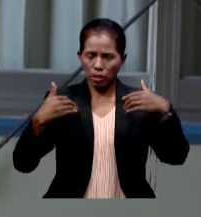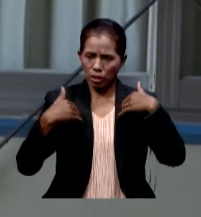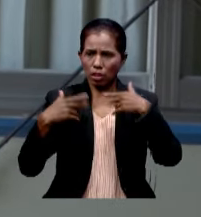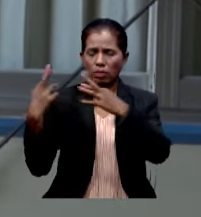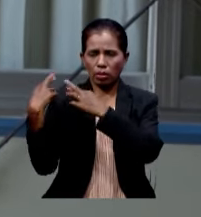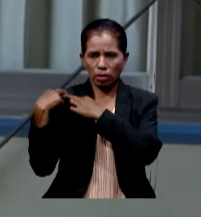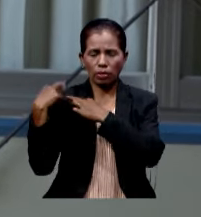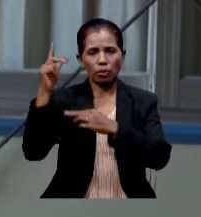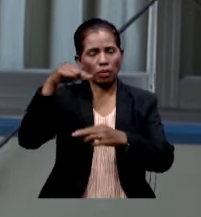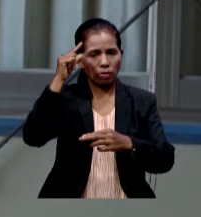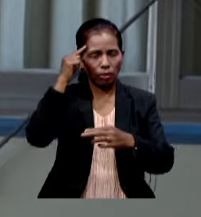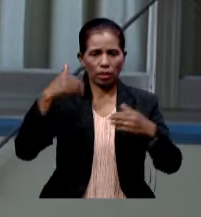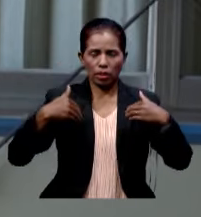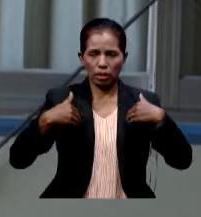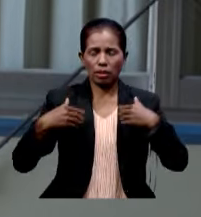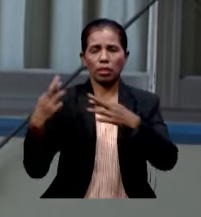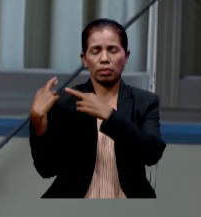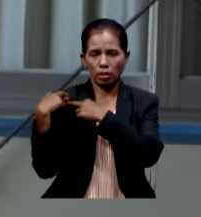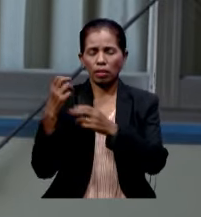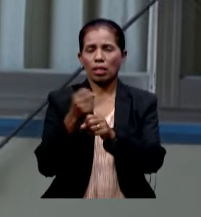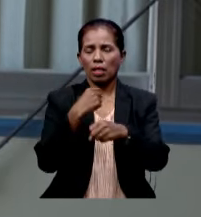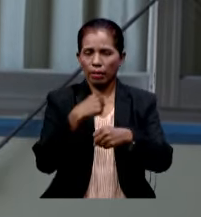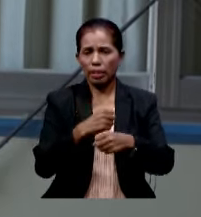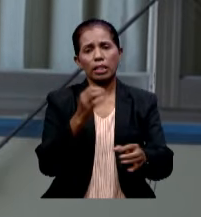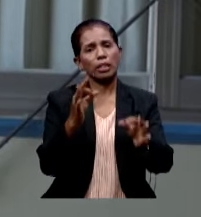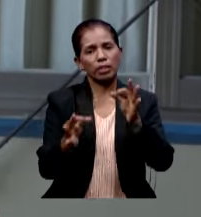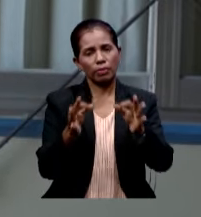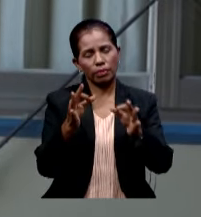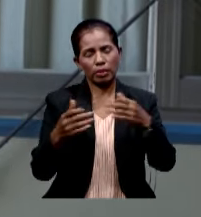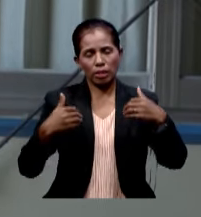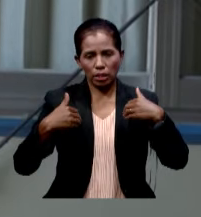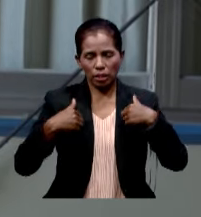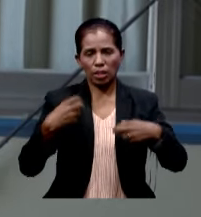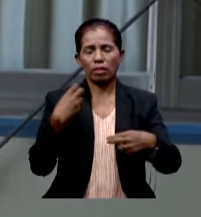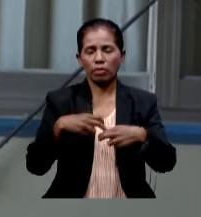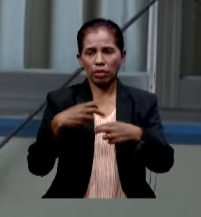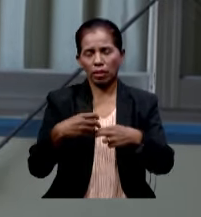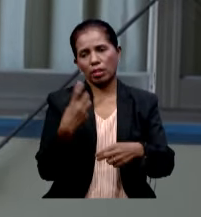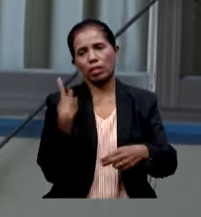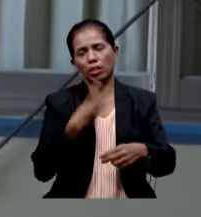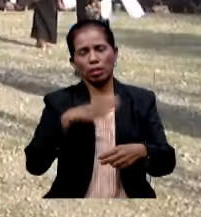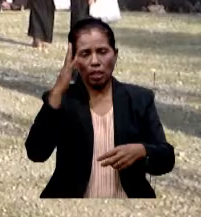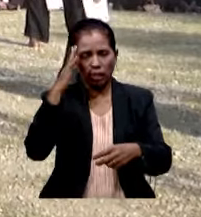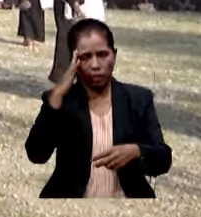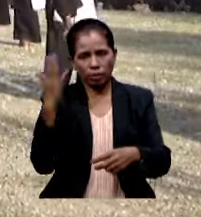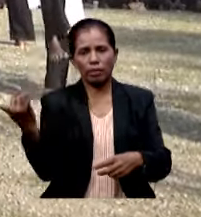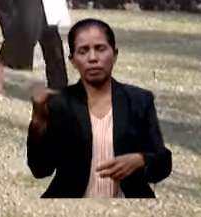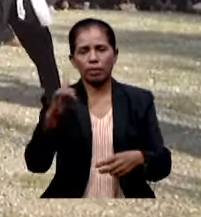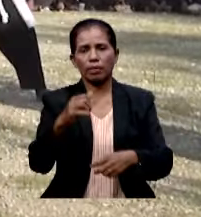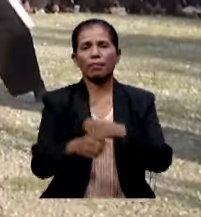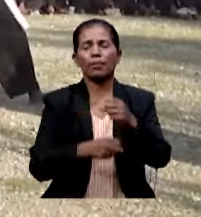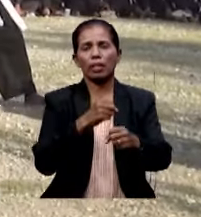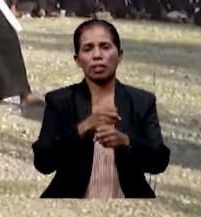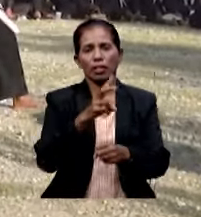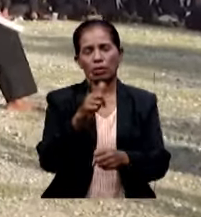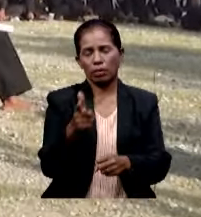né governo é dever tem que halo cari giha as fatores rumo né bem tá não é cada gira né se ia tina reun rua